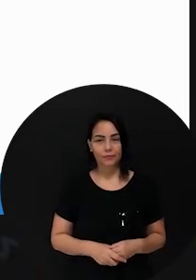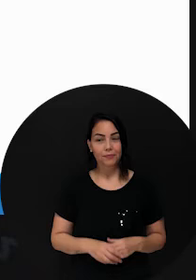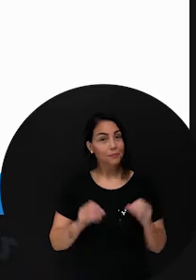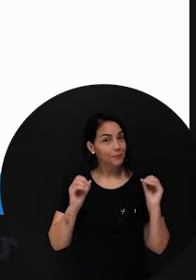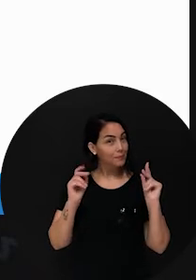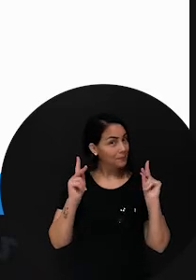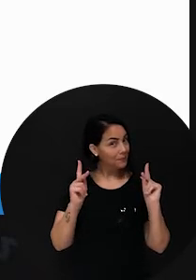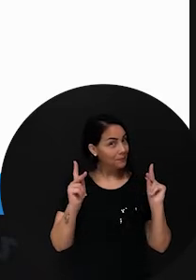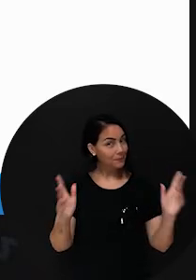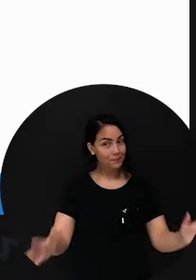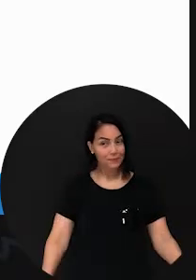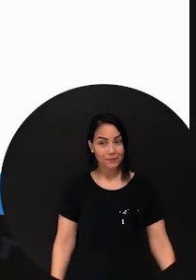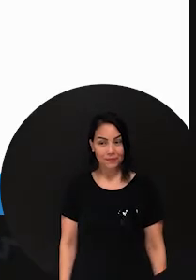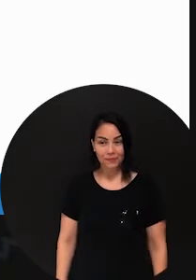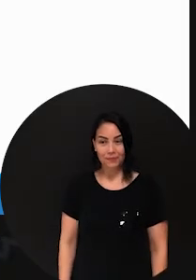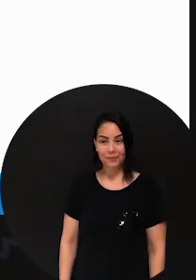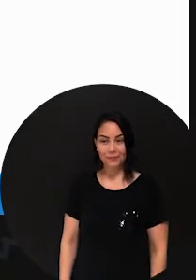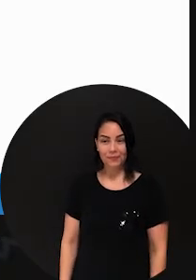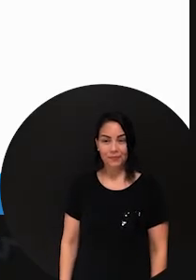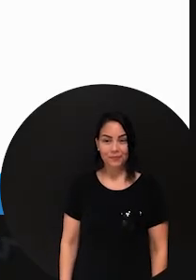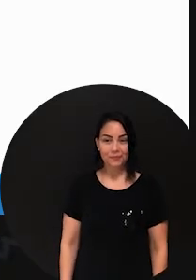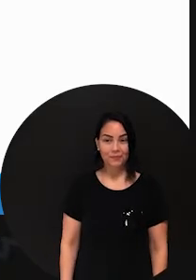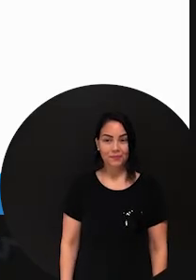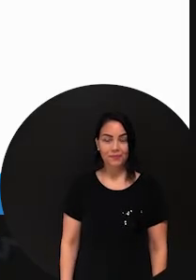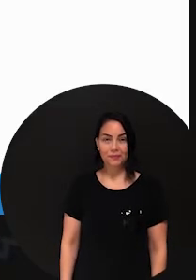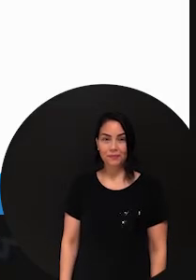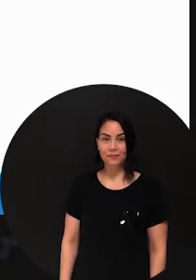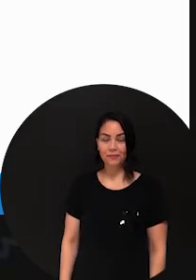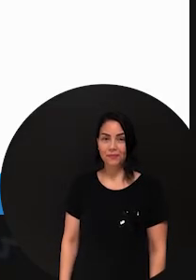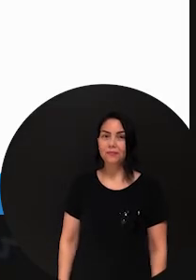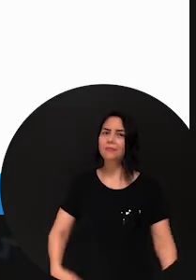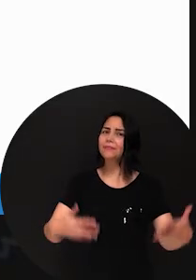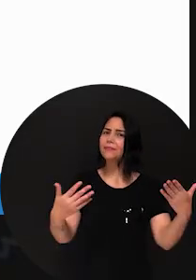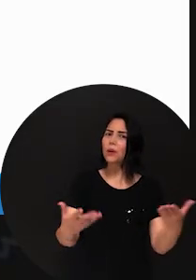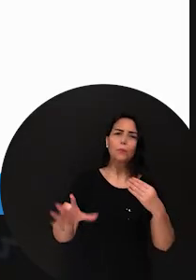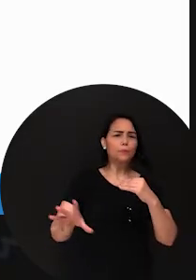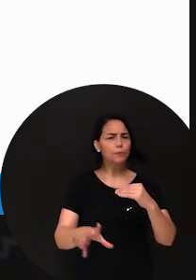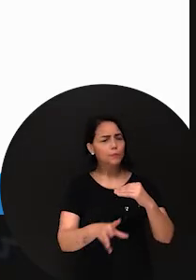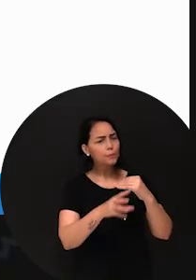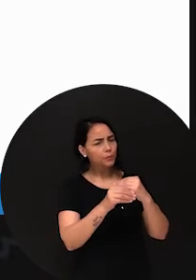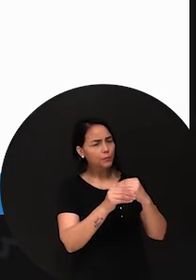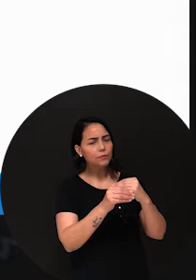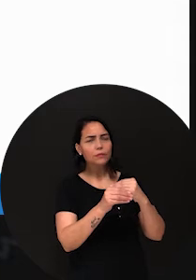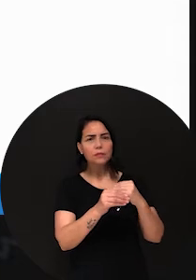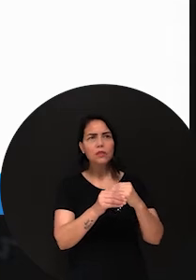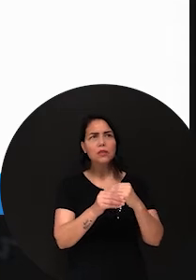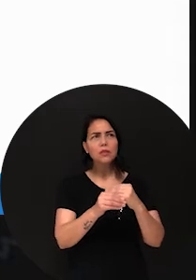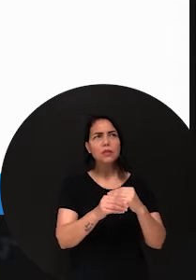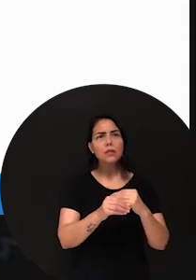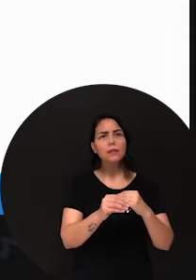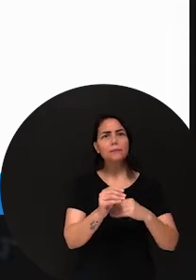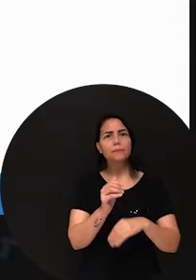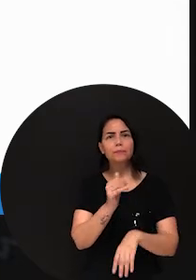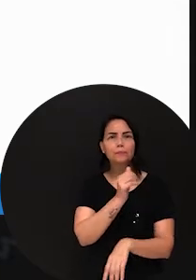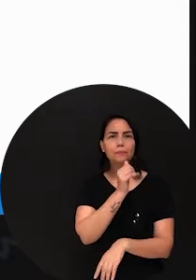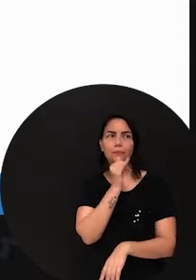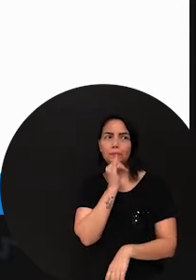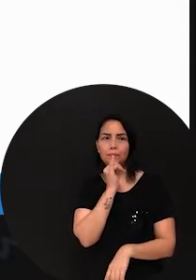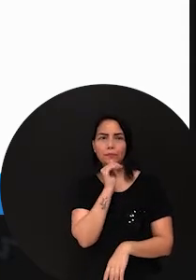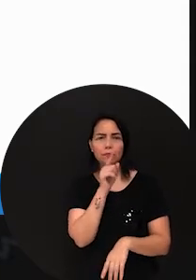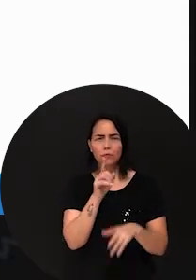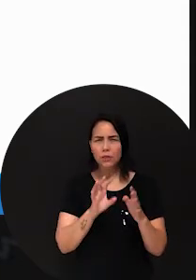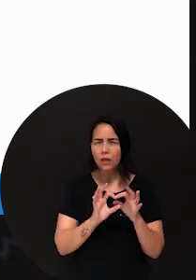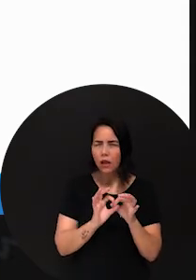ok? Ó, mais um adendo aí, Angela. Disponibilidade não é para o seu instrumento, é disponibilidade para